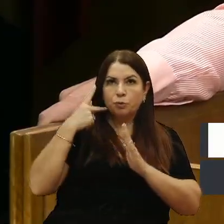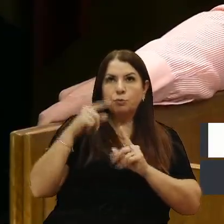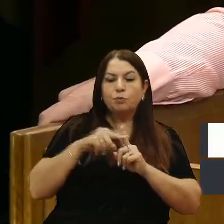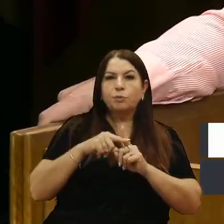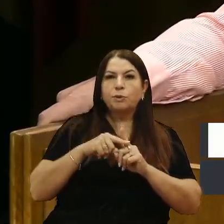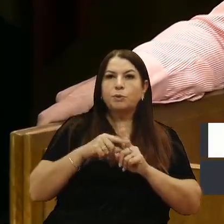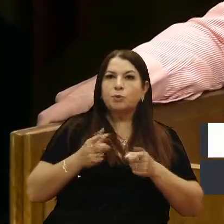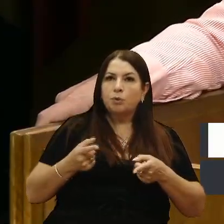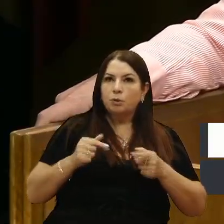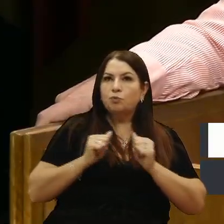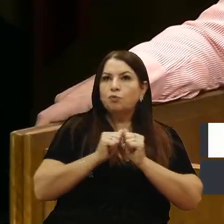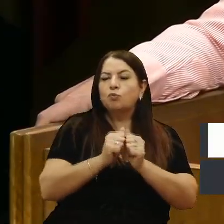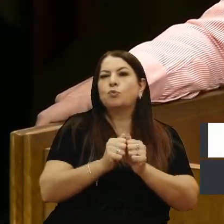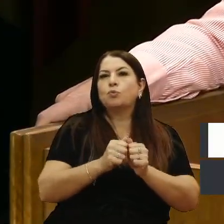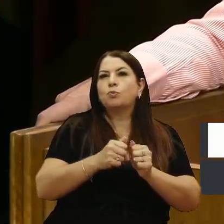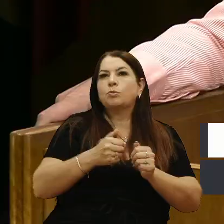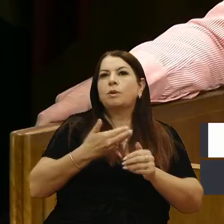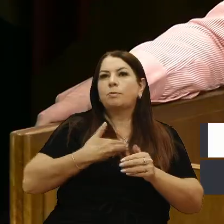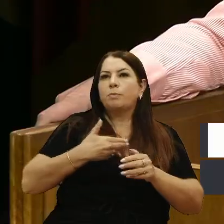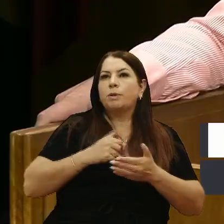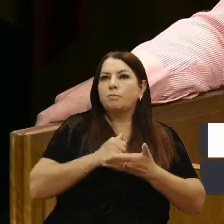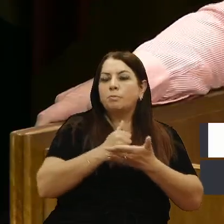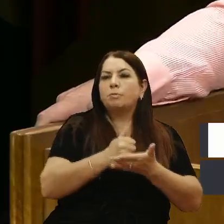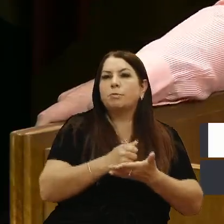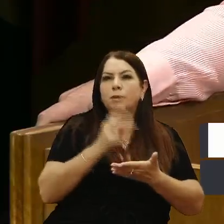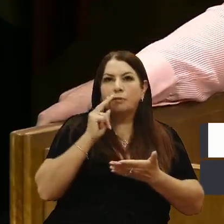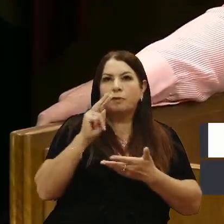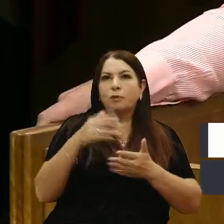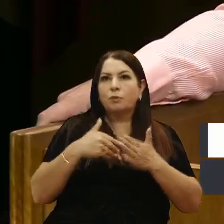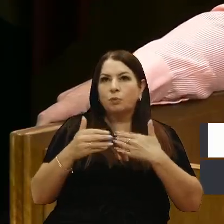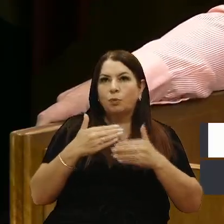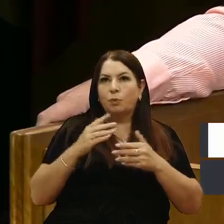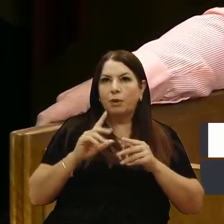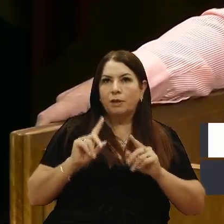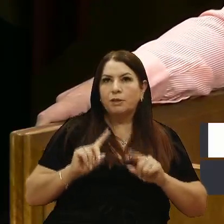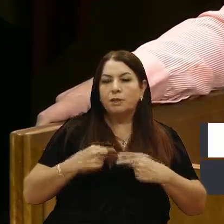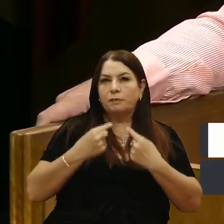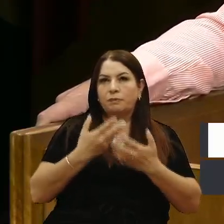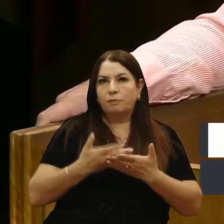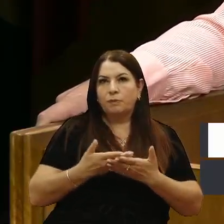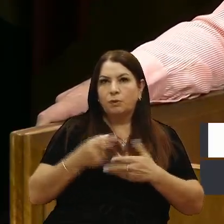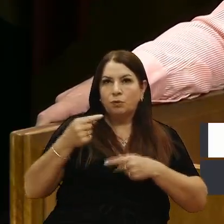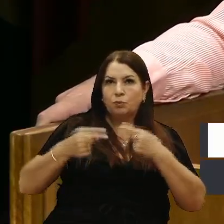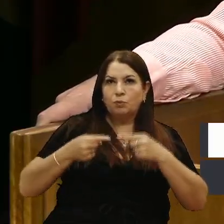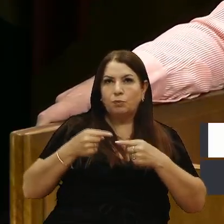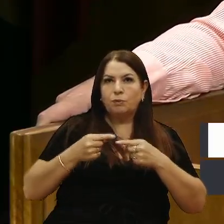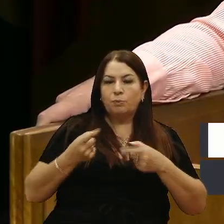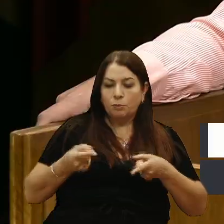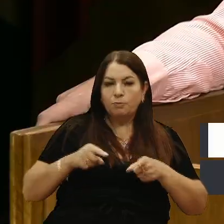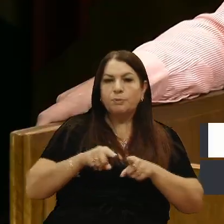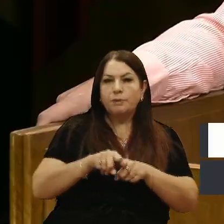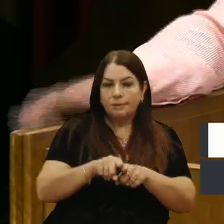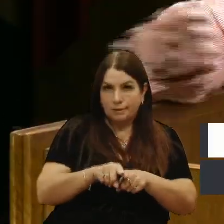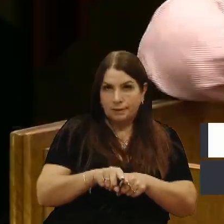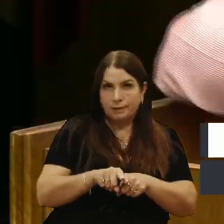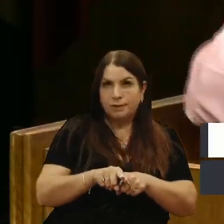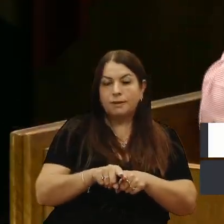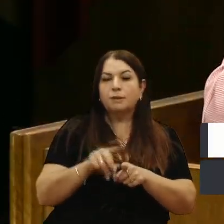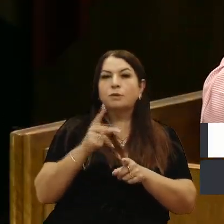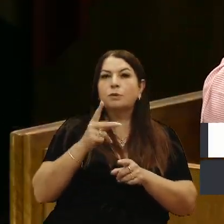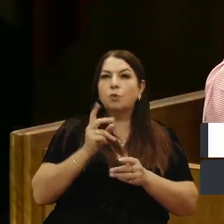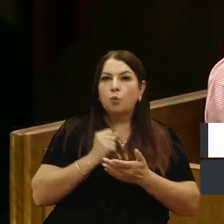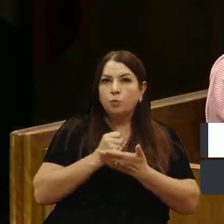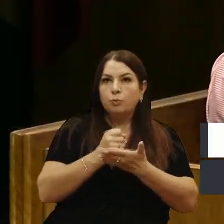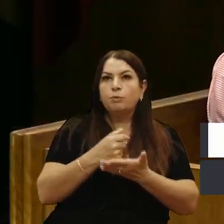o companheirismo necessário para enfrentar qualquer desafio e discussão. Somos parceiros, conte sempre